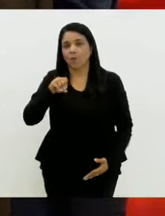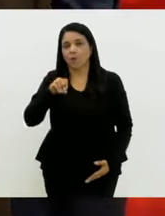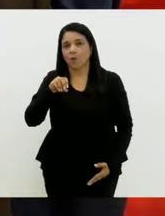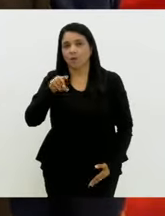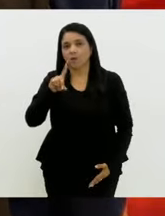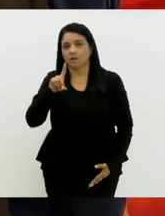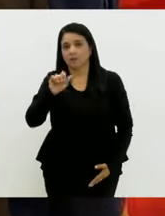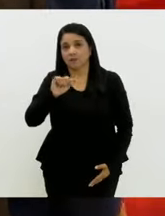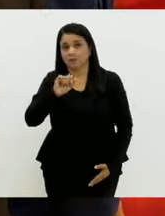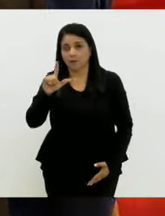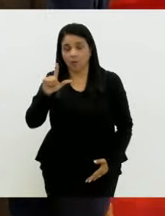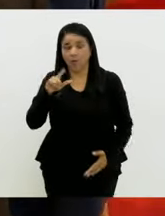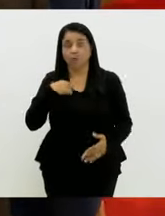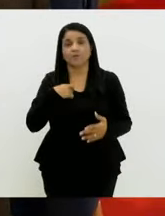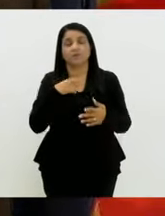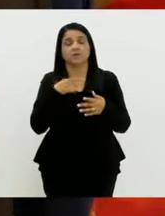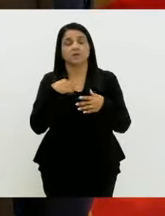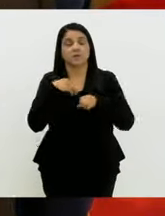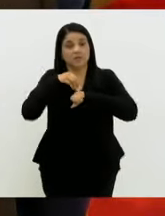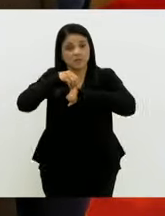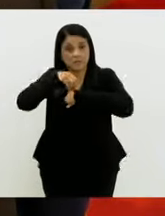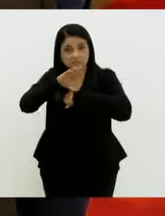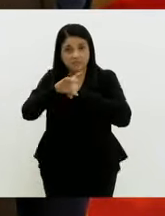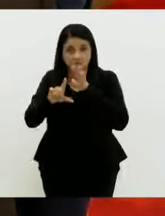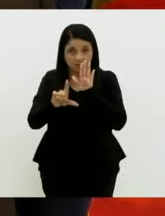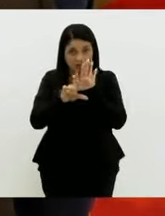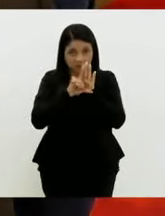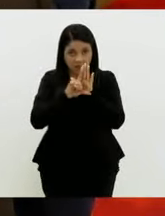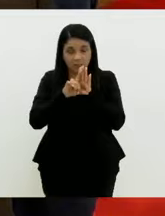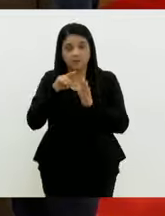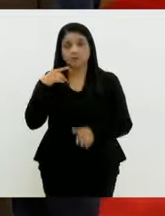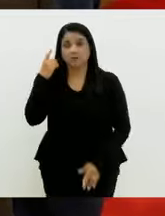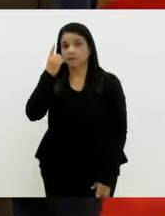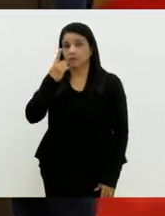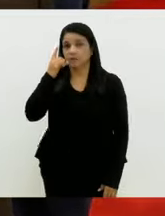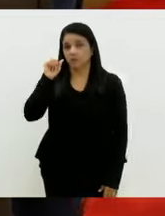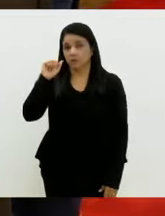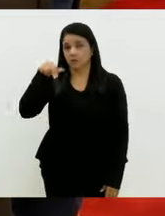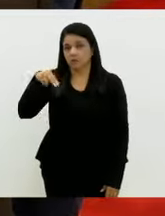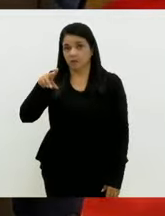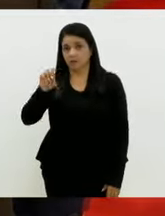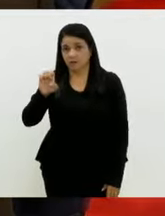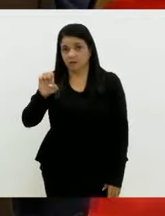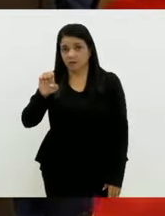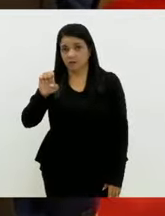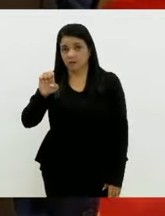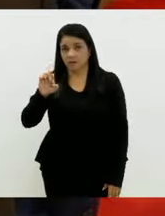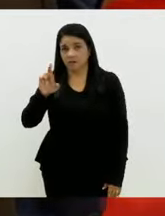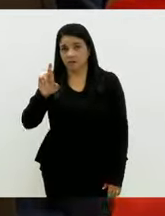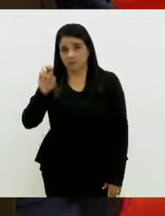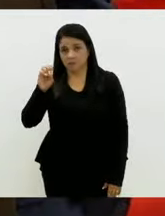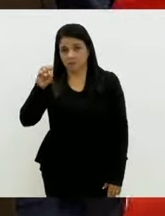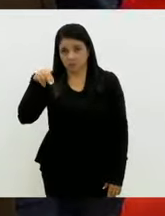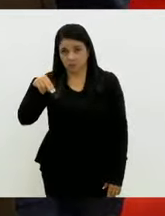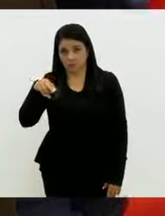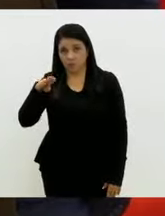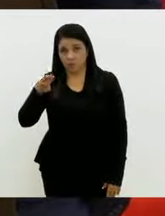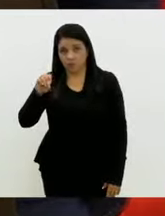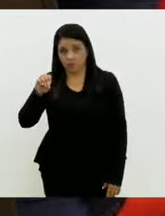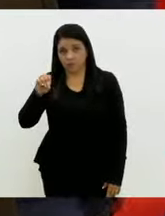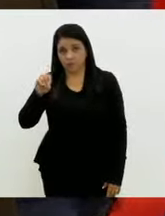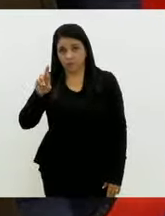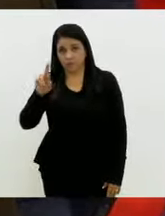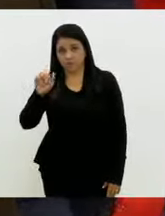que essa indicação do deputado Anderson Moraes, ela é muito oportuna